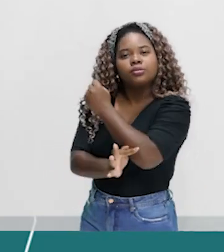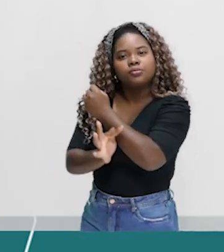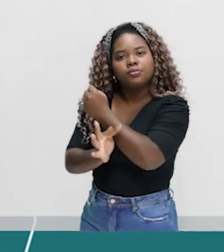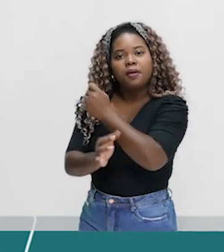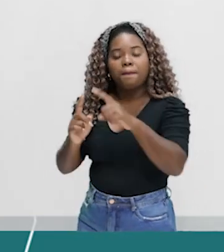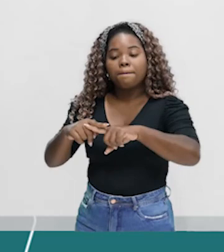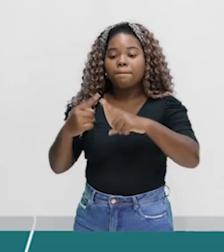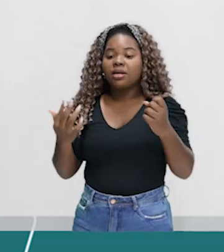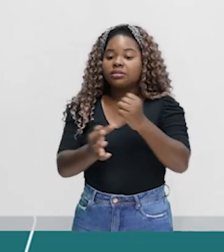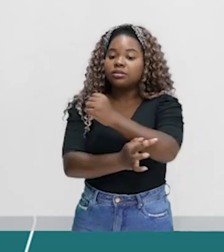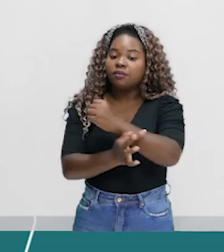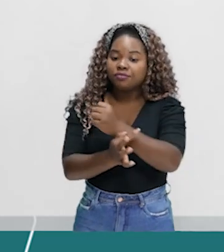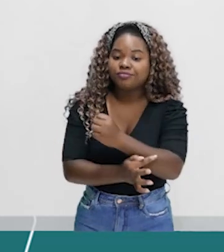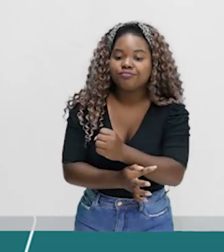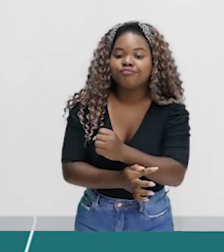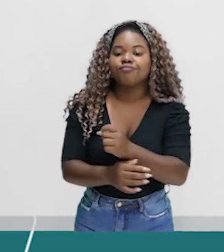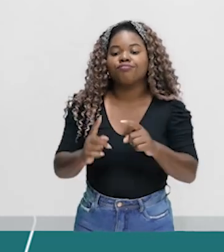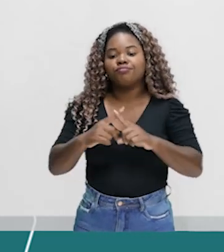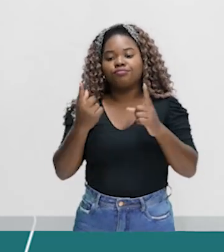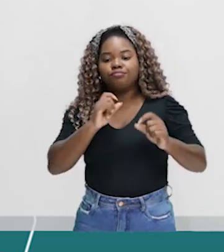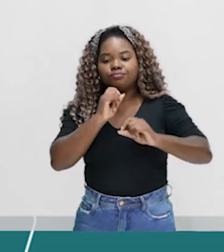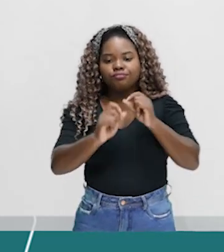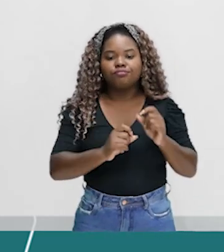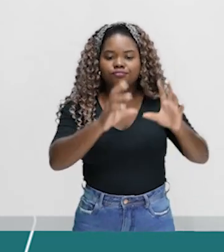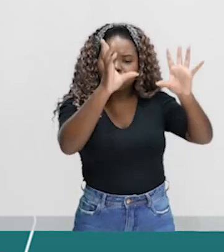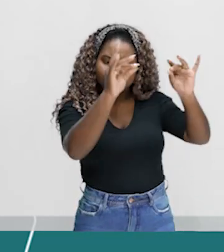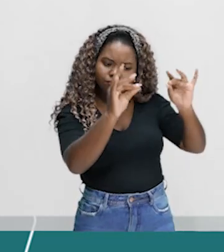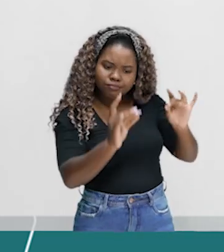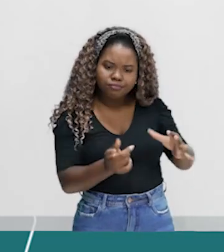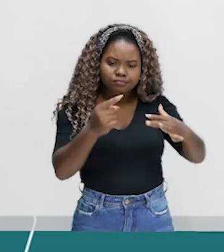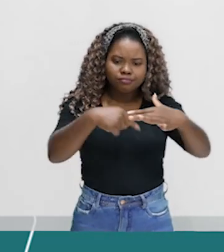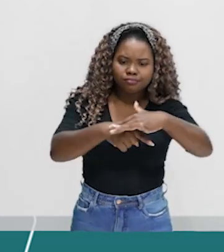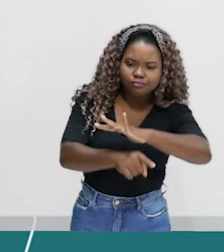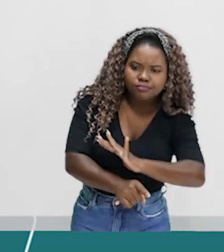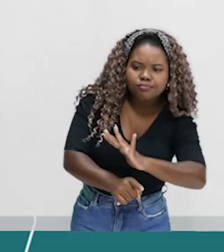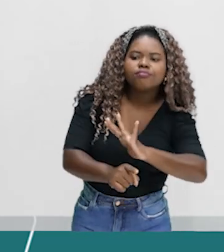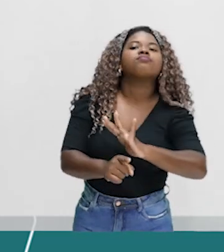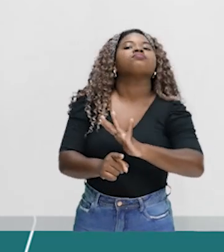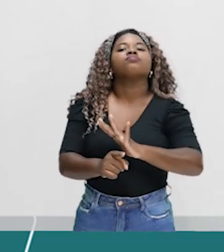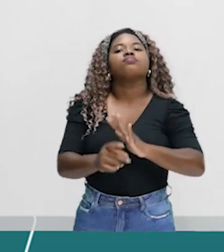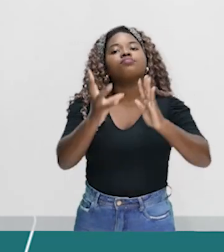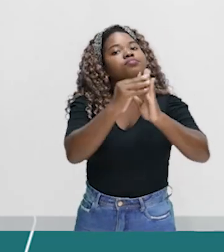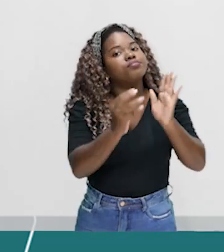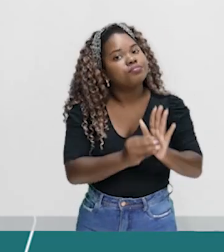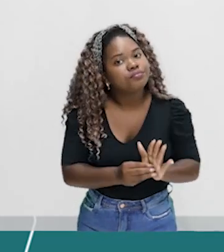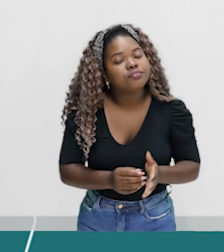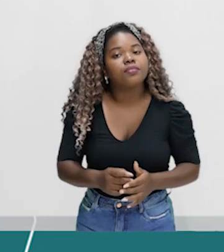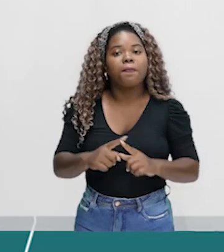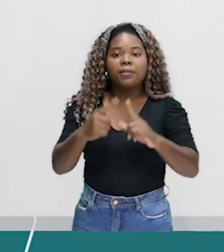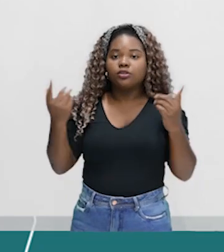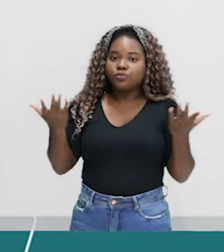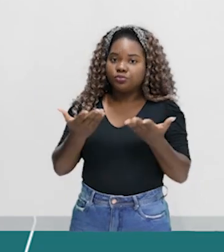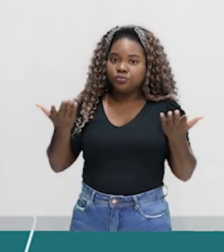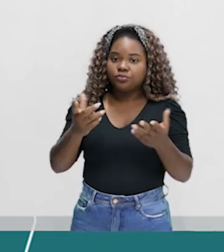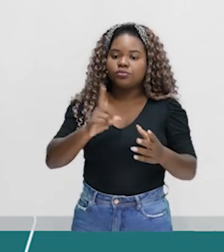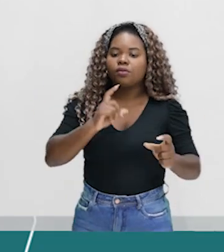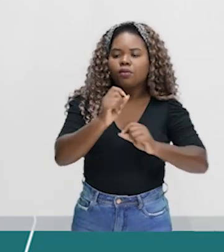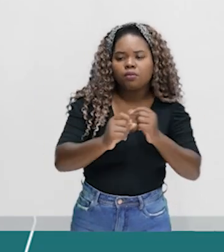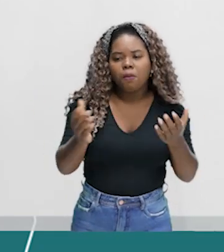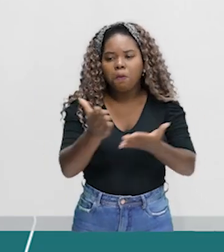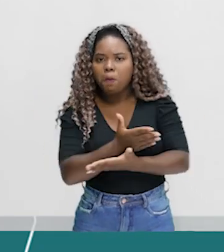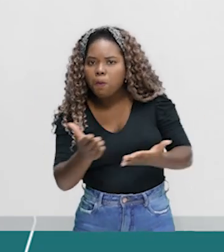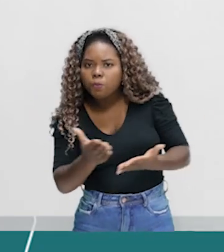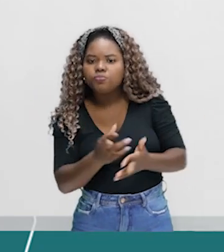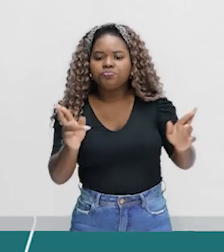um pouco com maiores detalhes, tá? Nós vamos tentar trazer um pouco desses aspectos da física, mas a gente